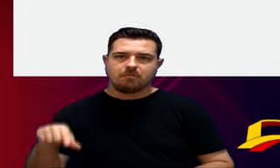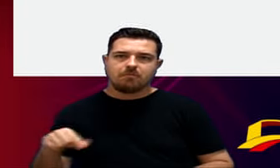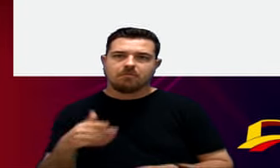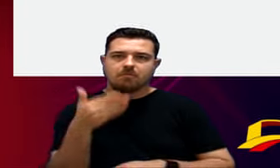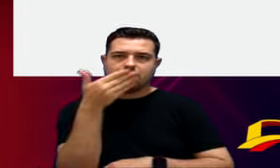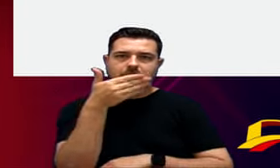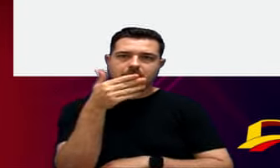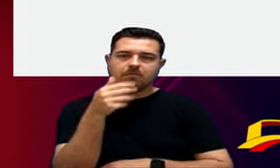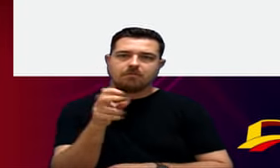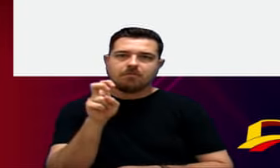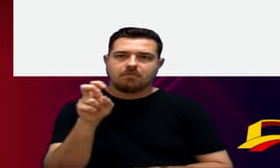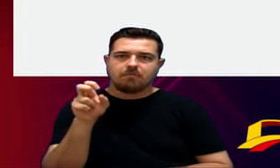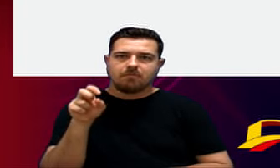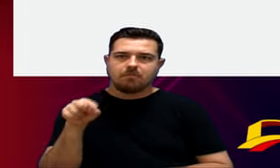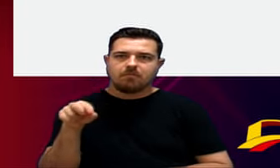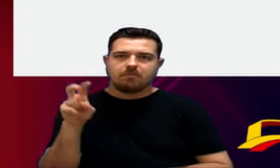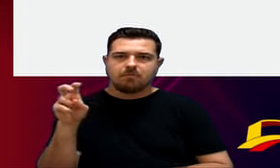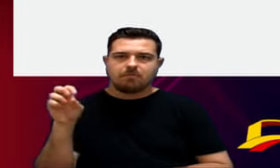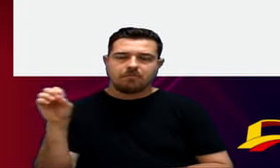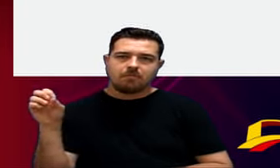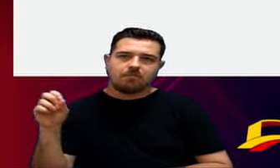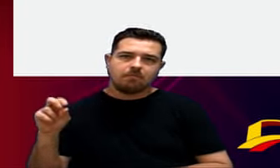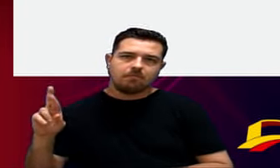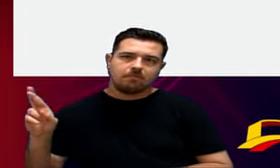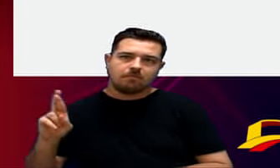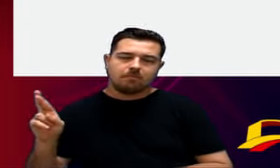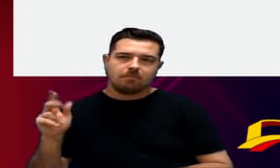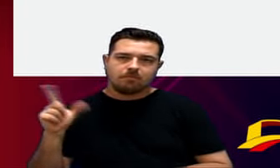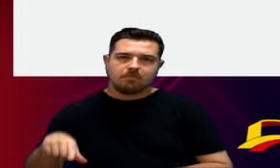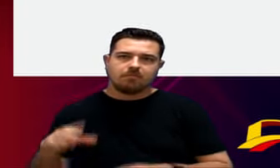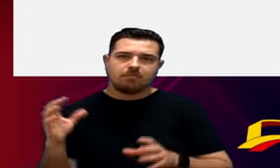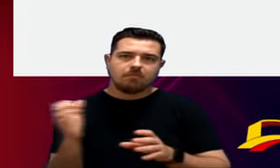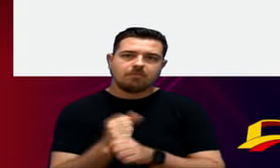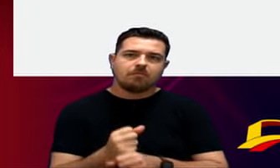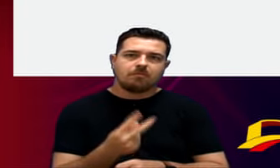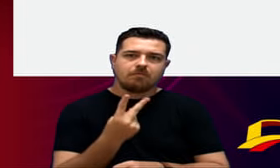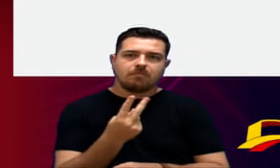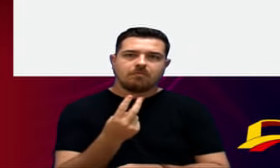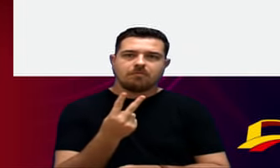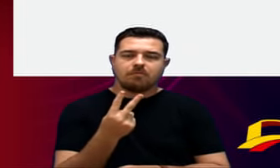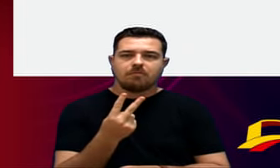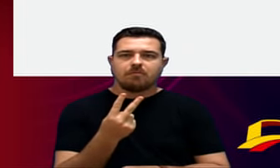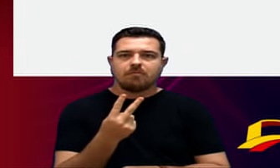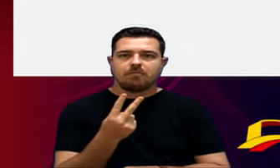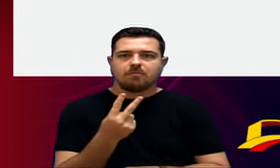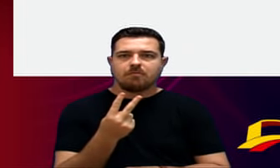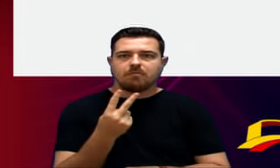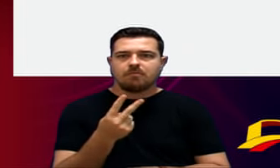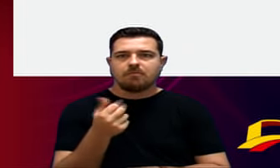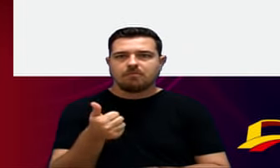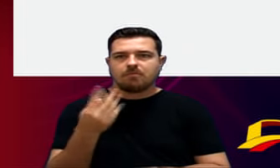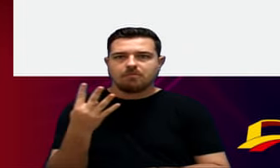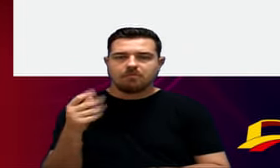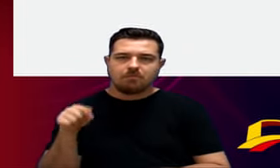previsão de r 5.500 totalizando r 412.000 e r